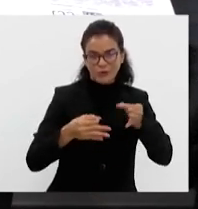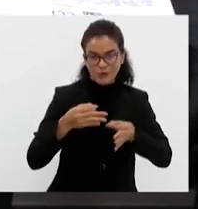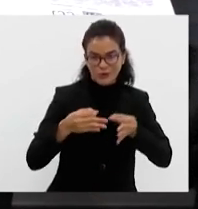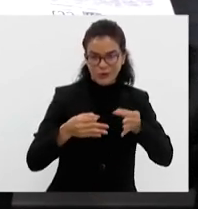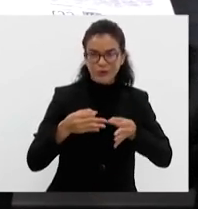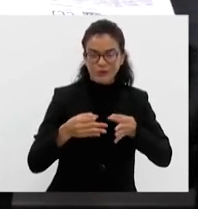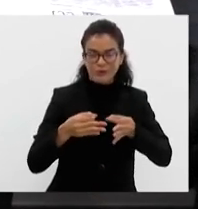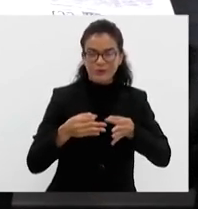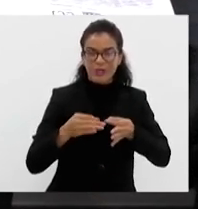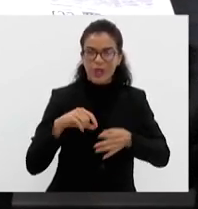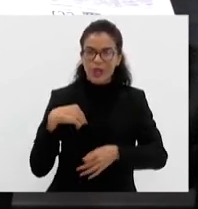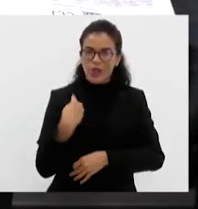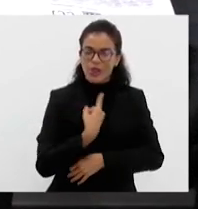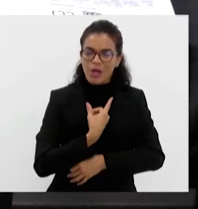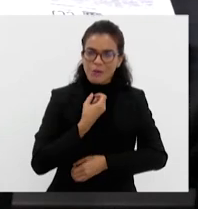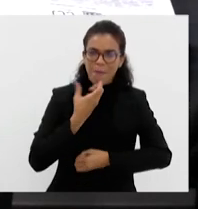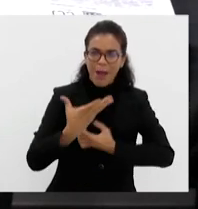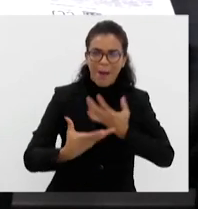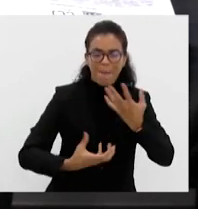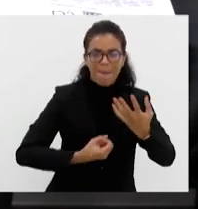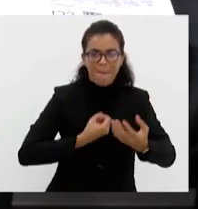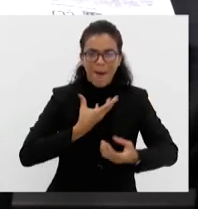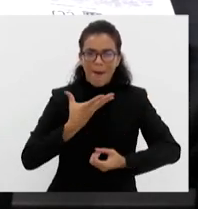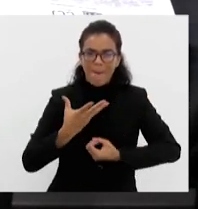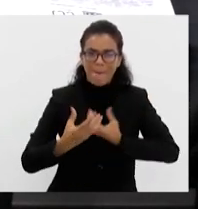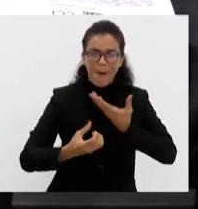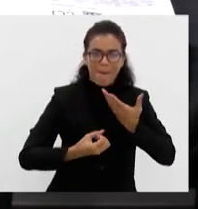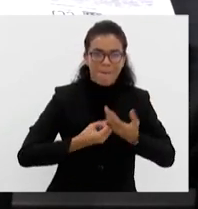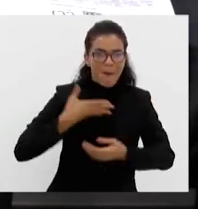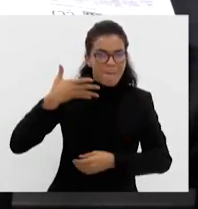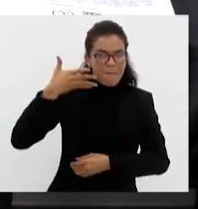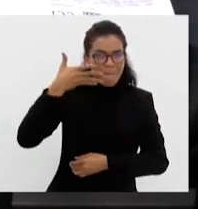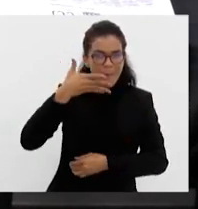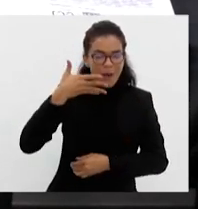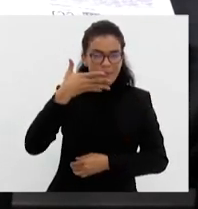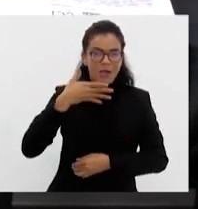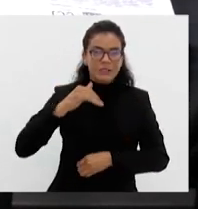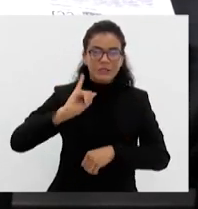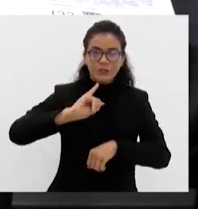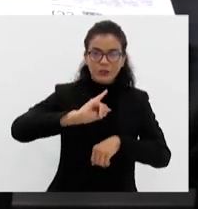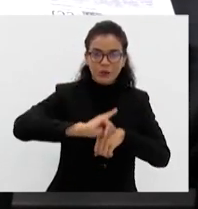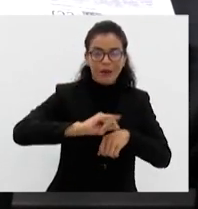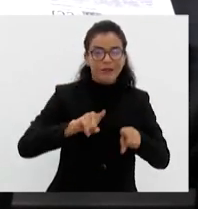se expressaram sobre o tema, titulares e suplentes,